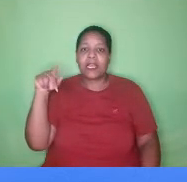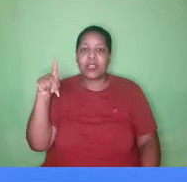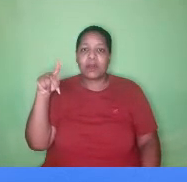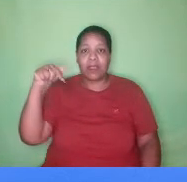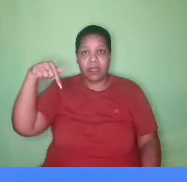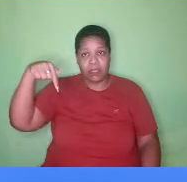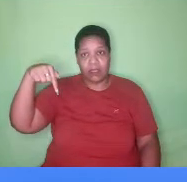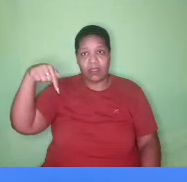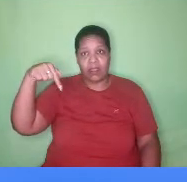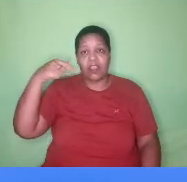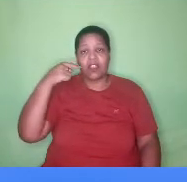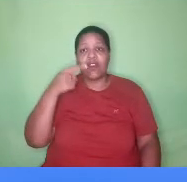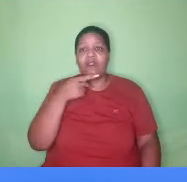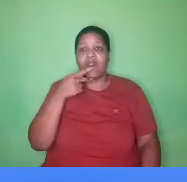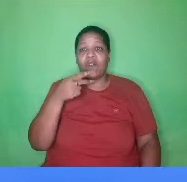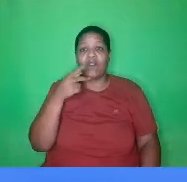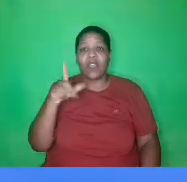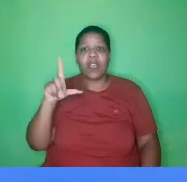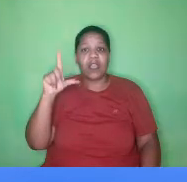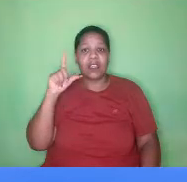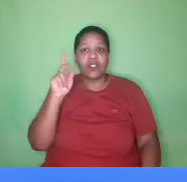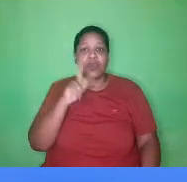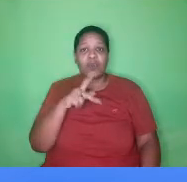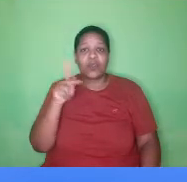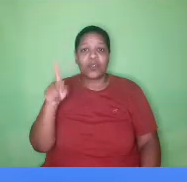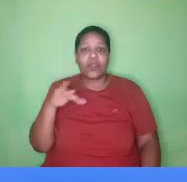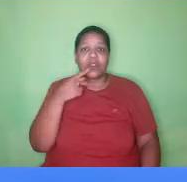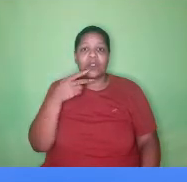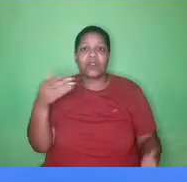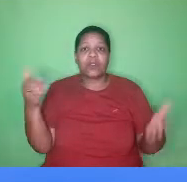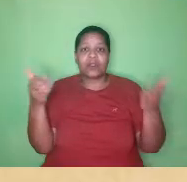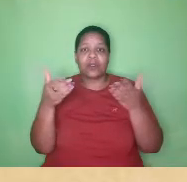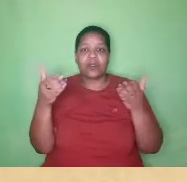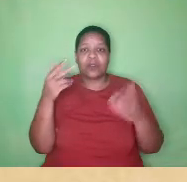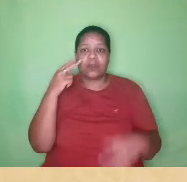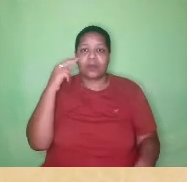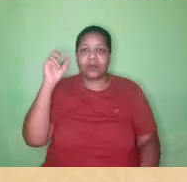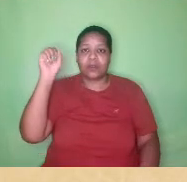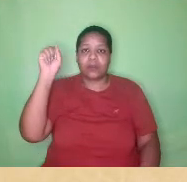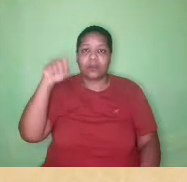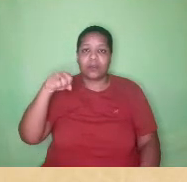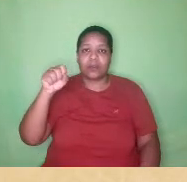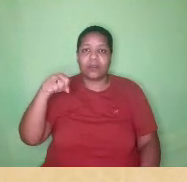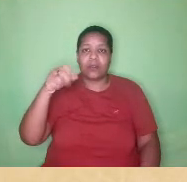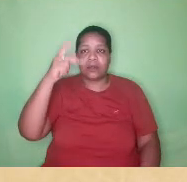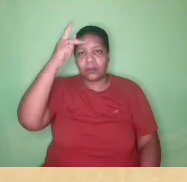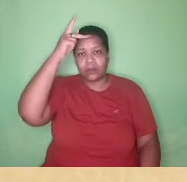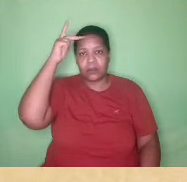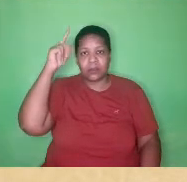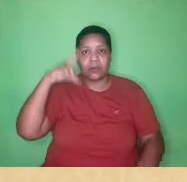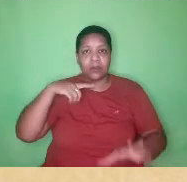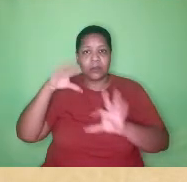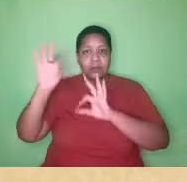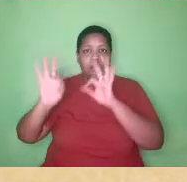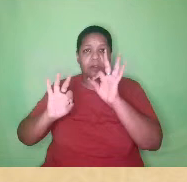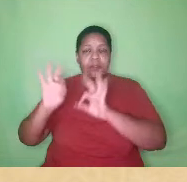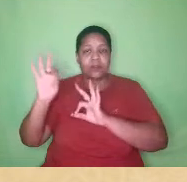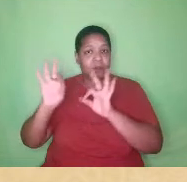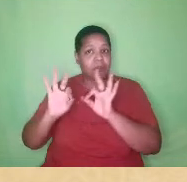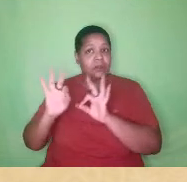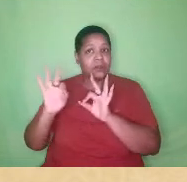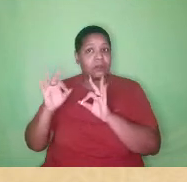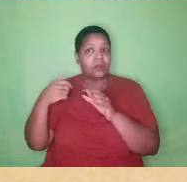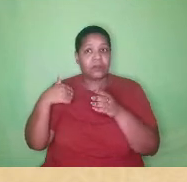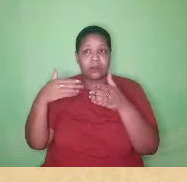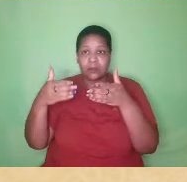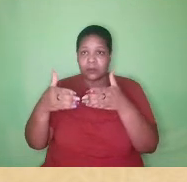a palavra para o professor Flávio Gomes, eu vou fazer minha audiodescrição, vou pedir para o professor